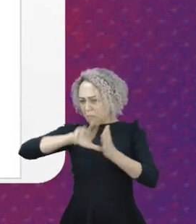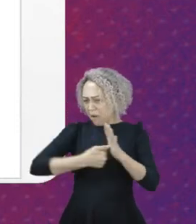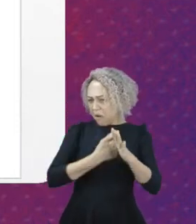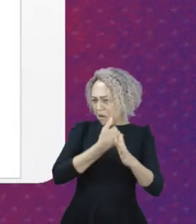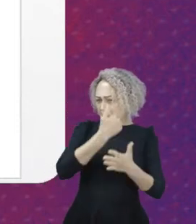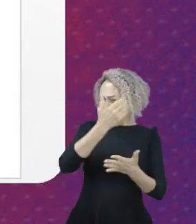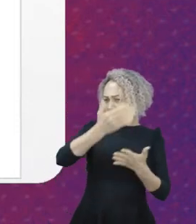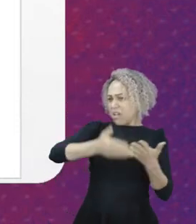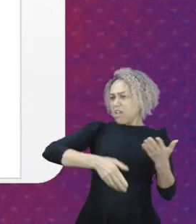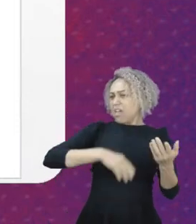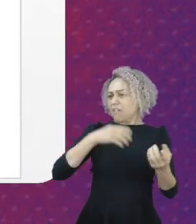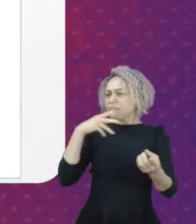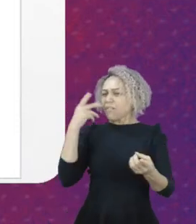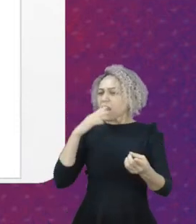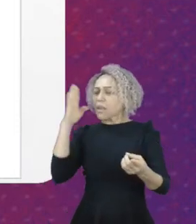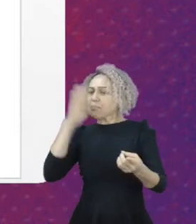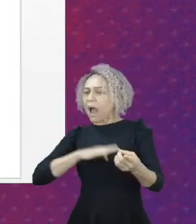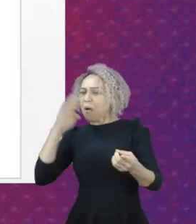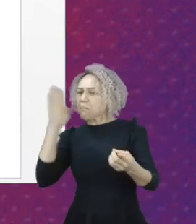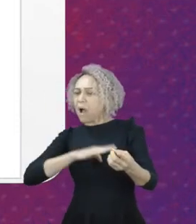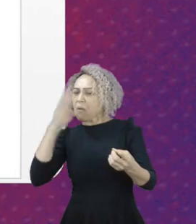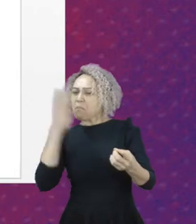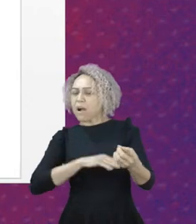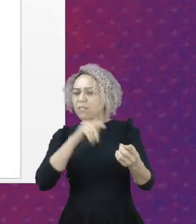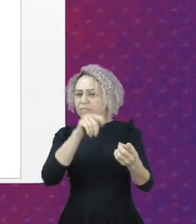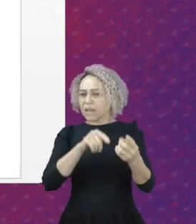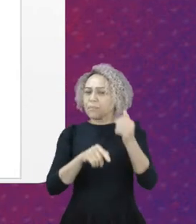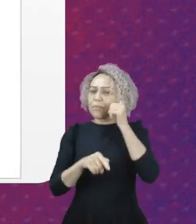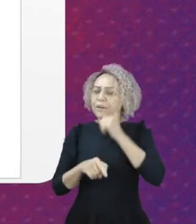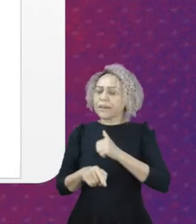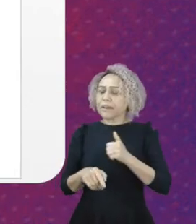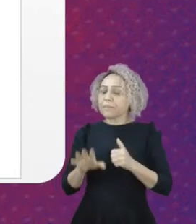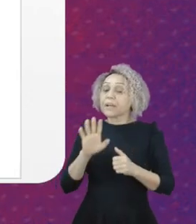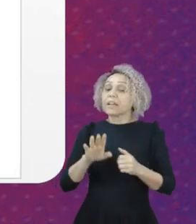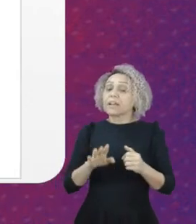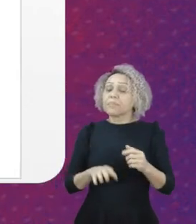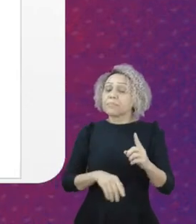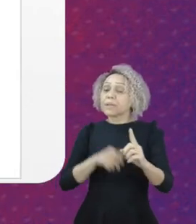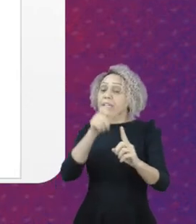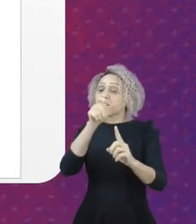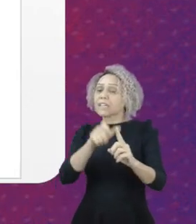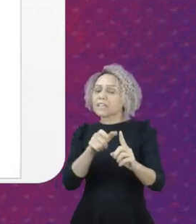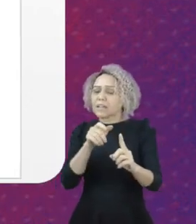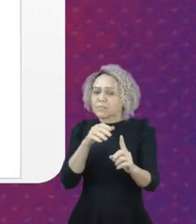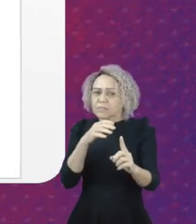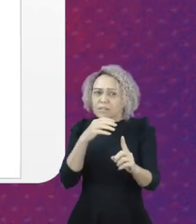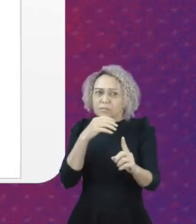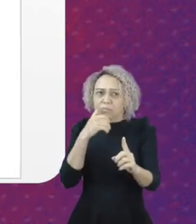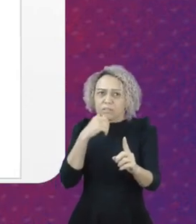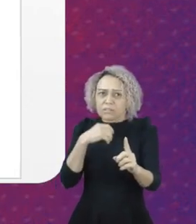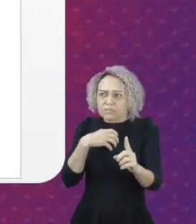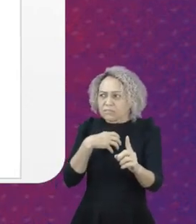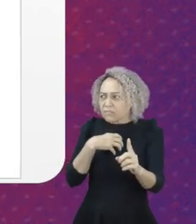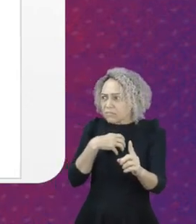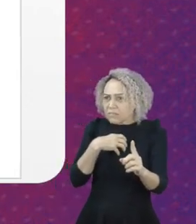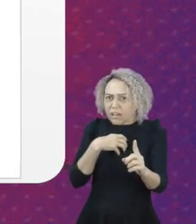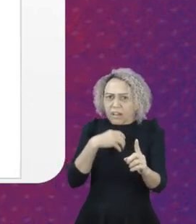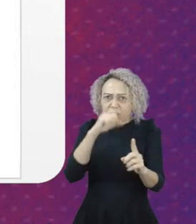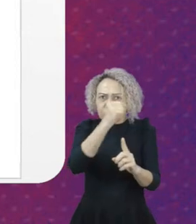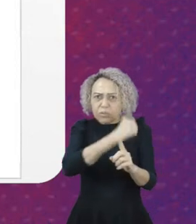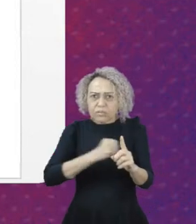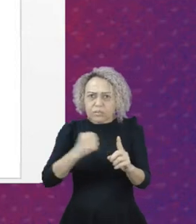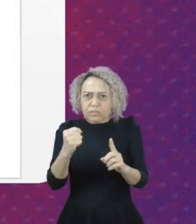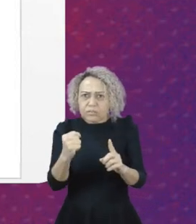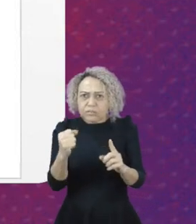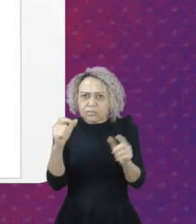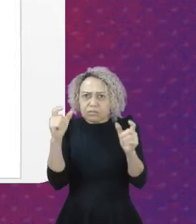coisa dele, para poder fazer com que a vítima ela se sinta, né, muito mal diante da sociedade.